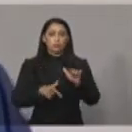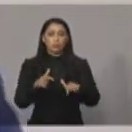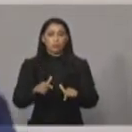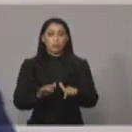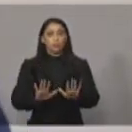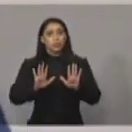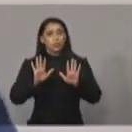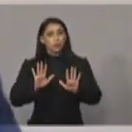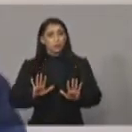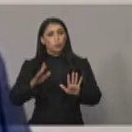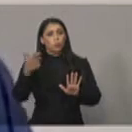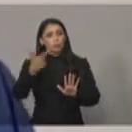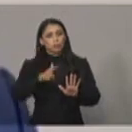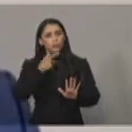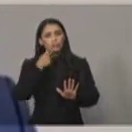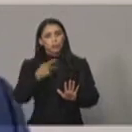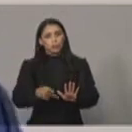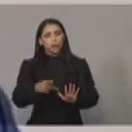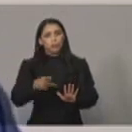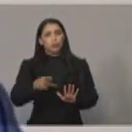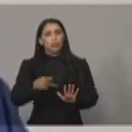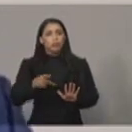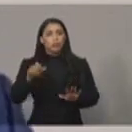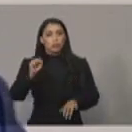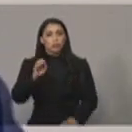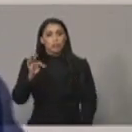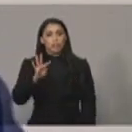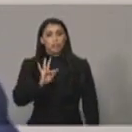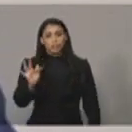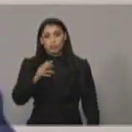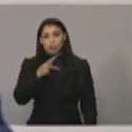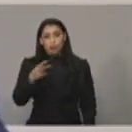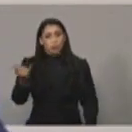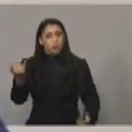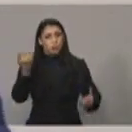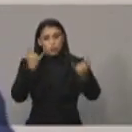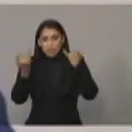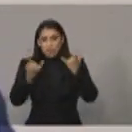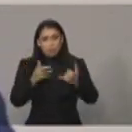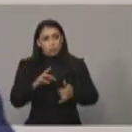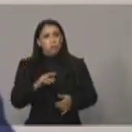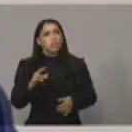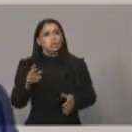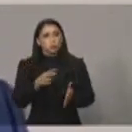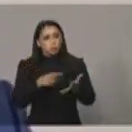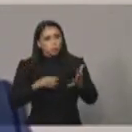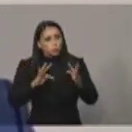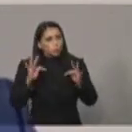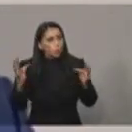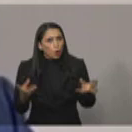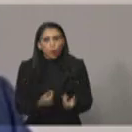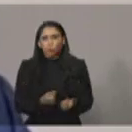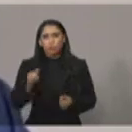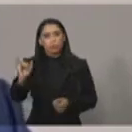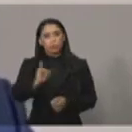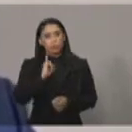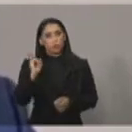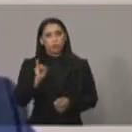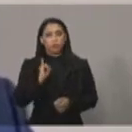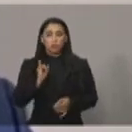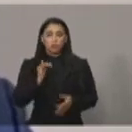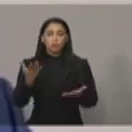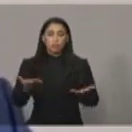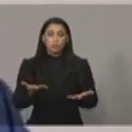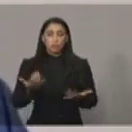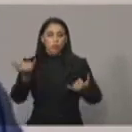já se manifestou no sentido de não existirem dados insignificantes a ponto de poderem ser usados para qualquer finalidade. Pelo fato de ignorar isso ou tratar